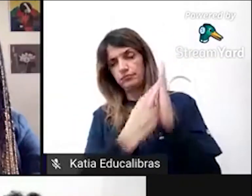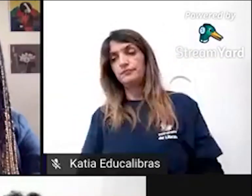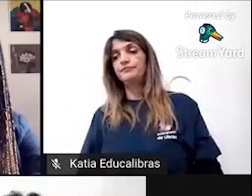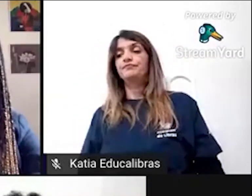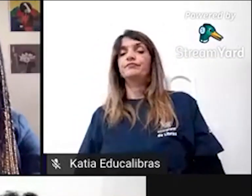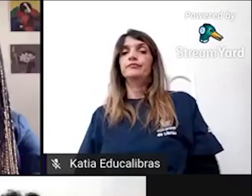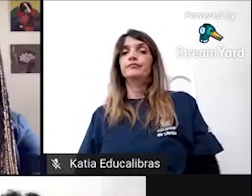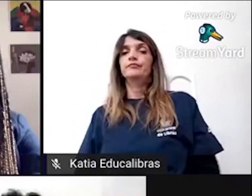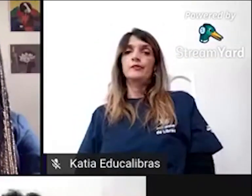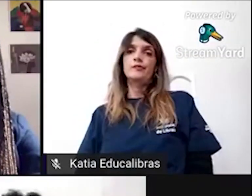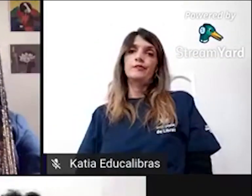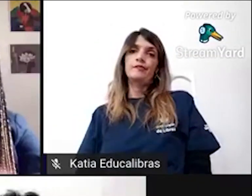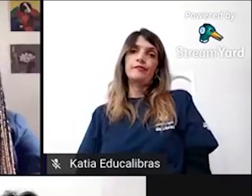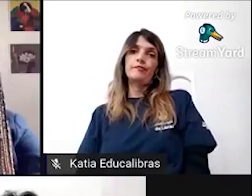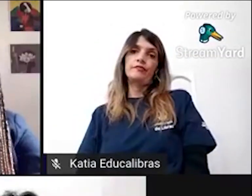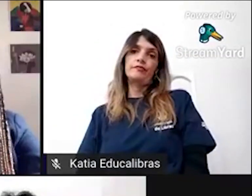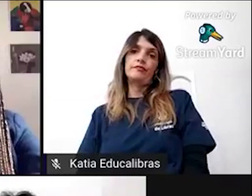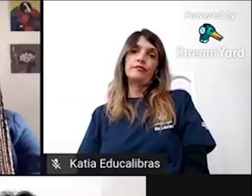respeitoso.